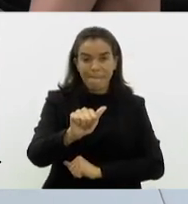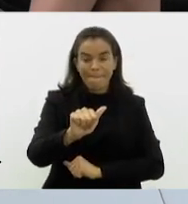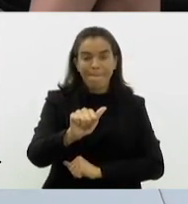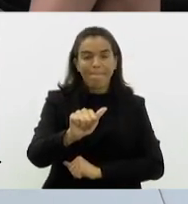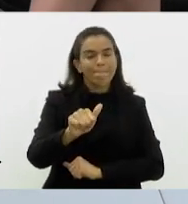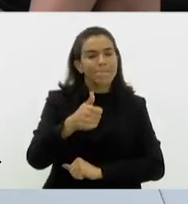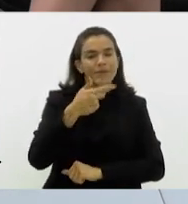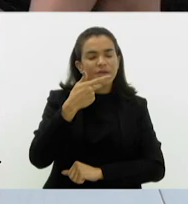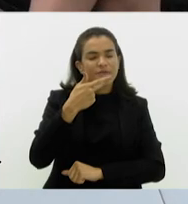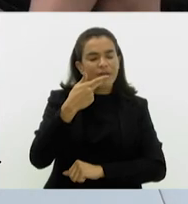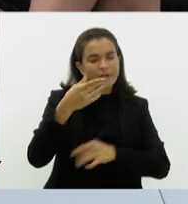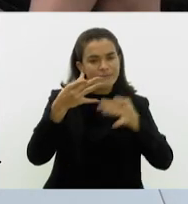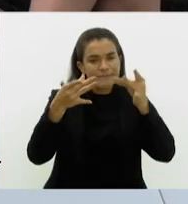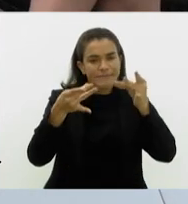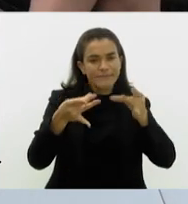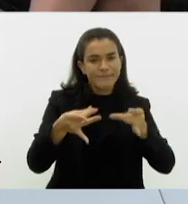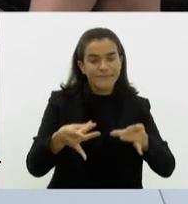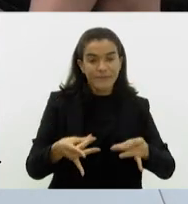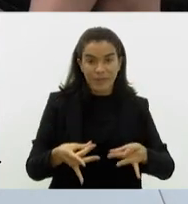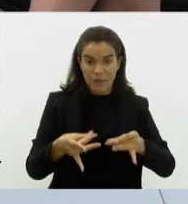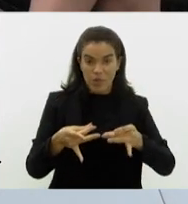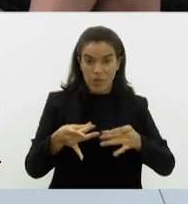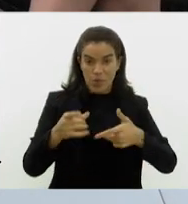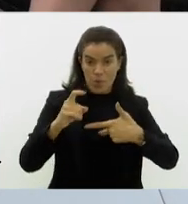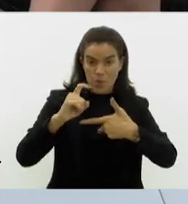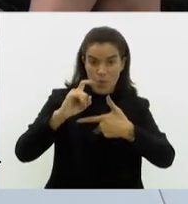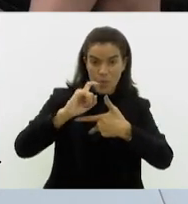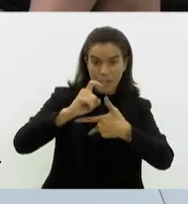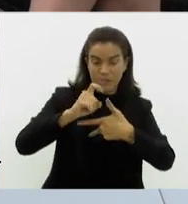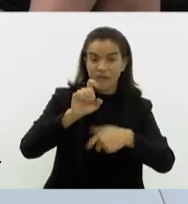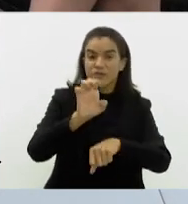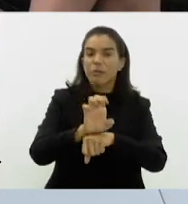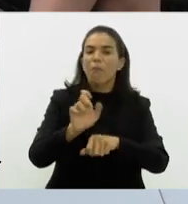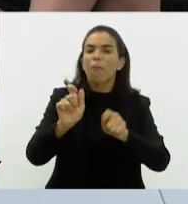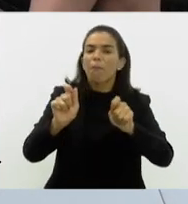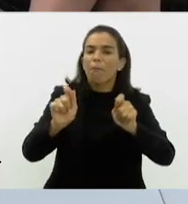que diz que o Poder Executivo Estadual